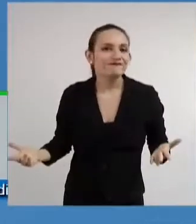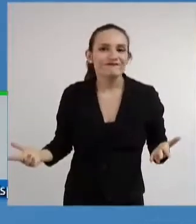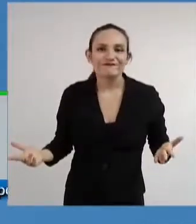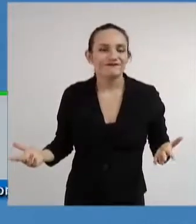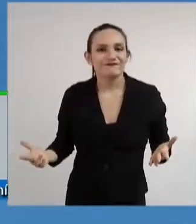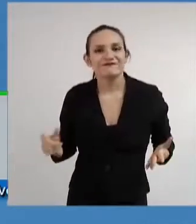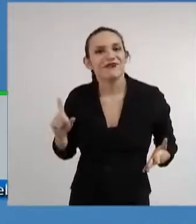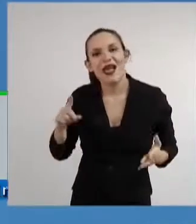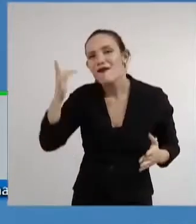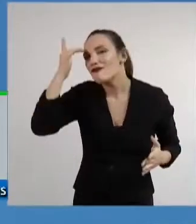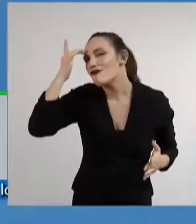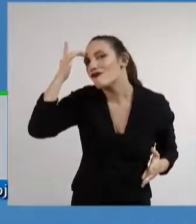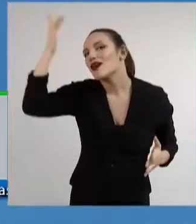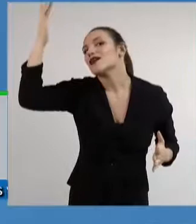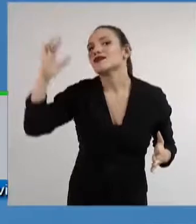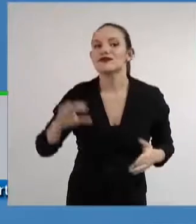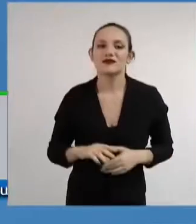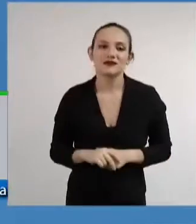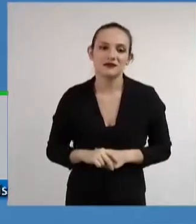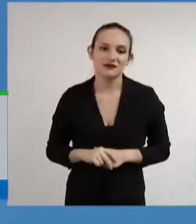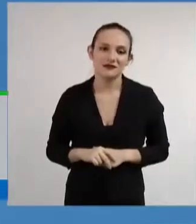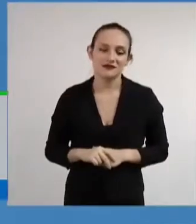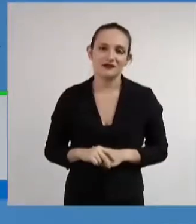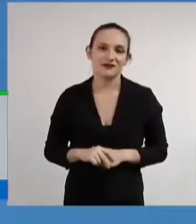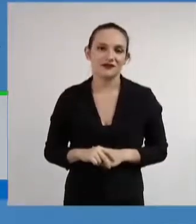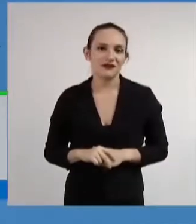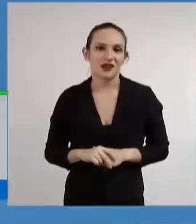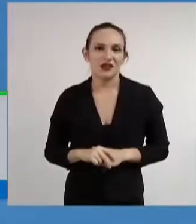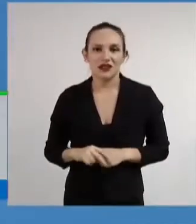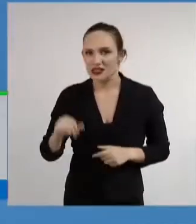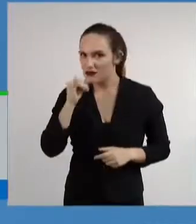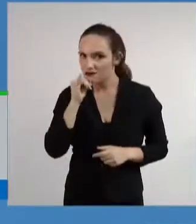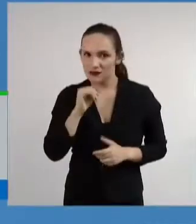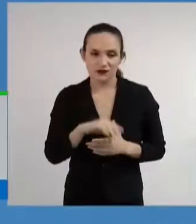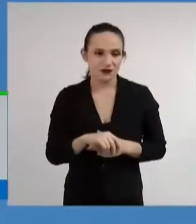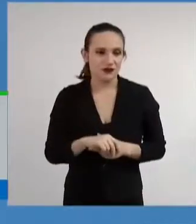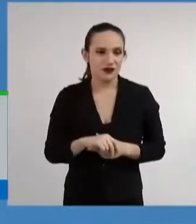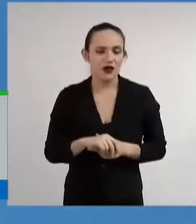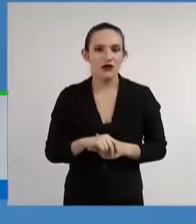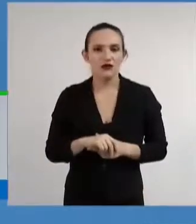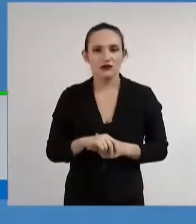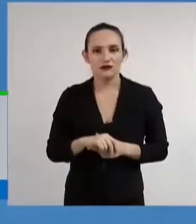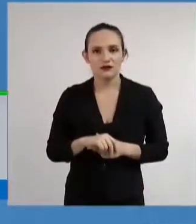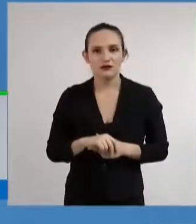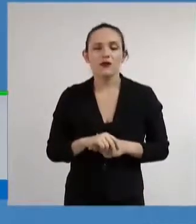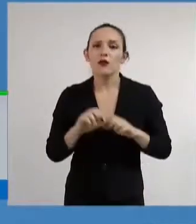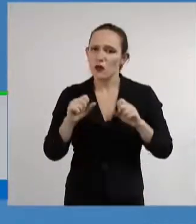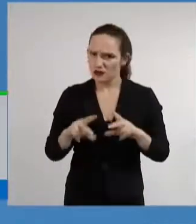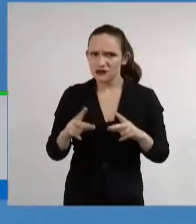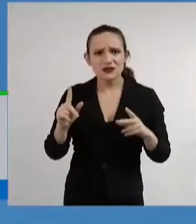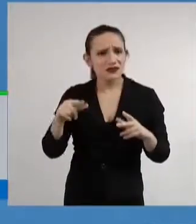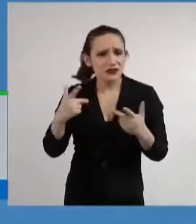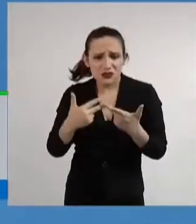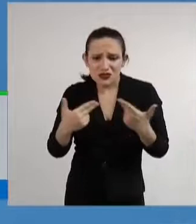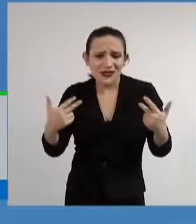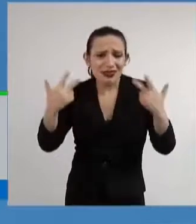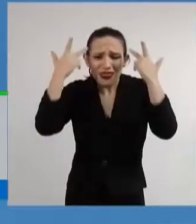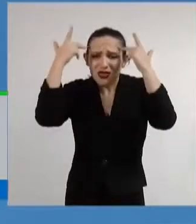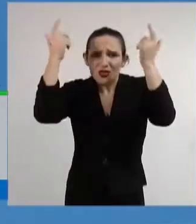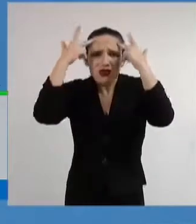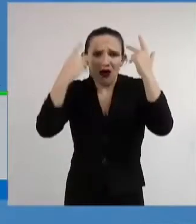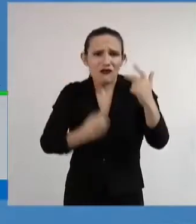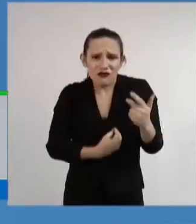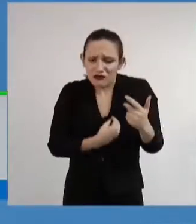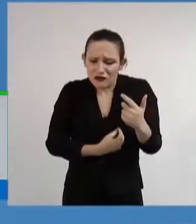É muito fácil. Quer dizer, você já tem a vontade, o desejo de que as coisas aconteçam de formas normais, e que a